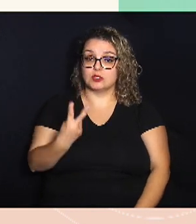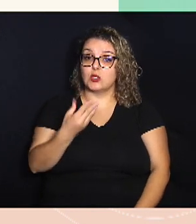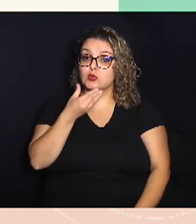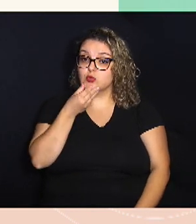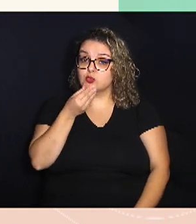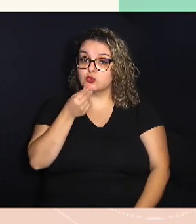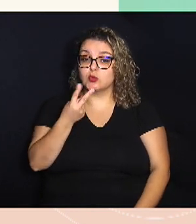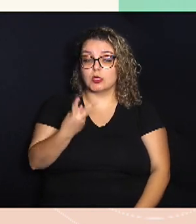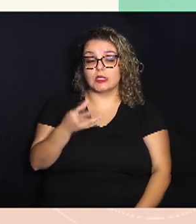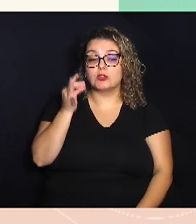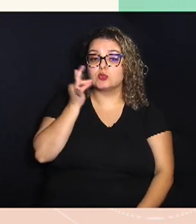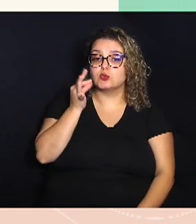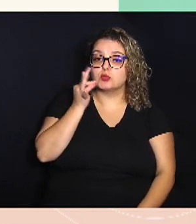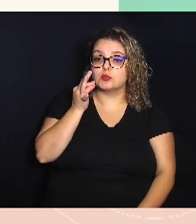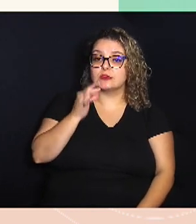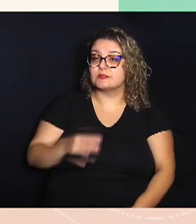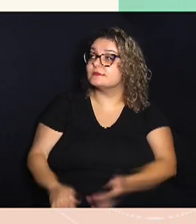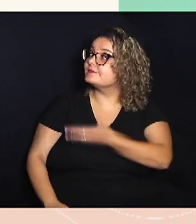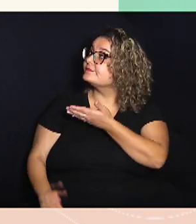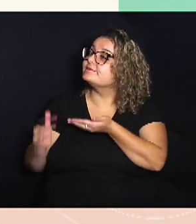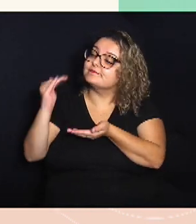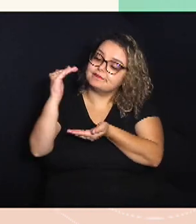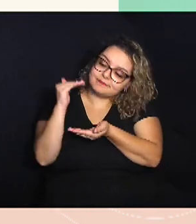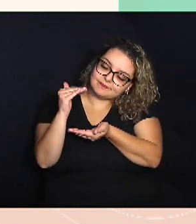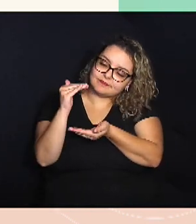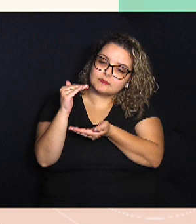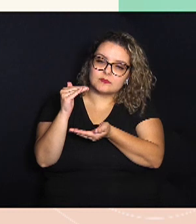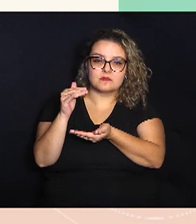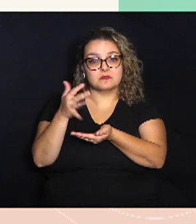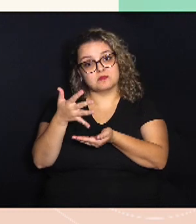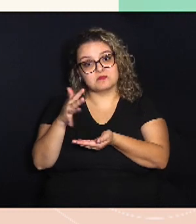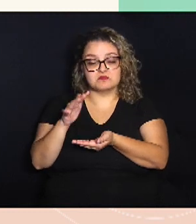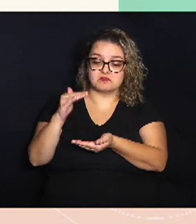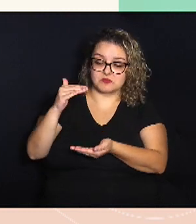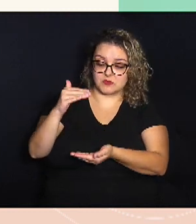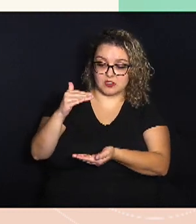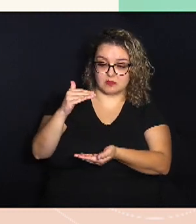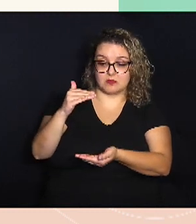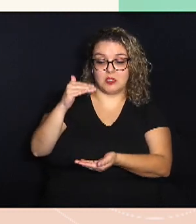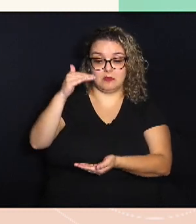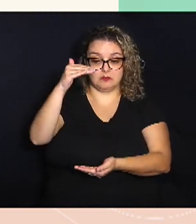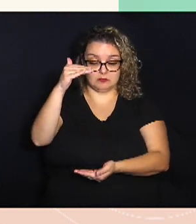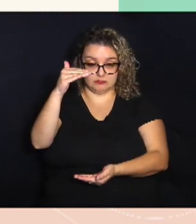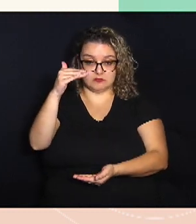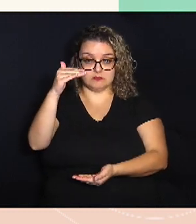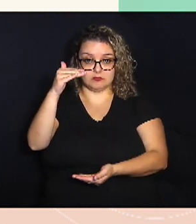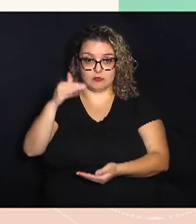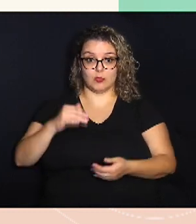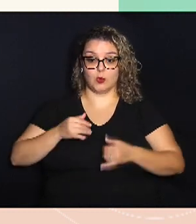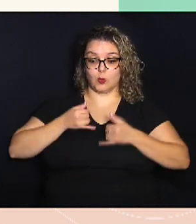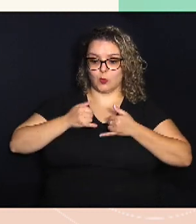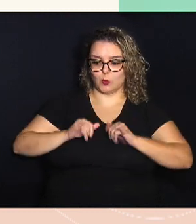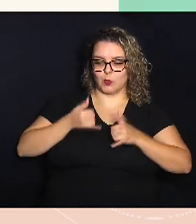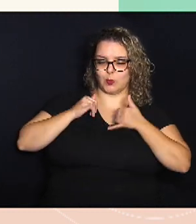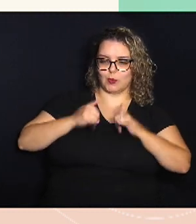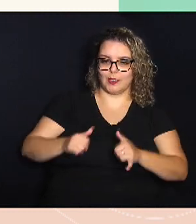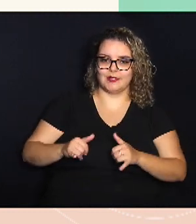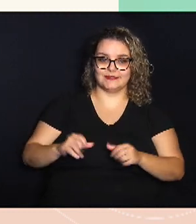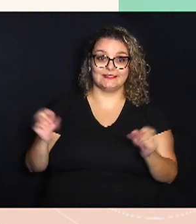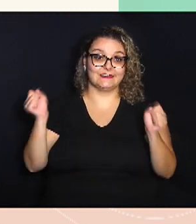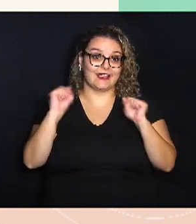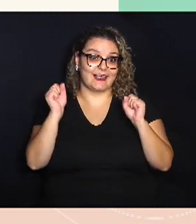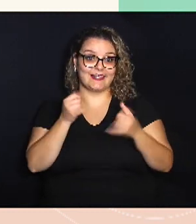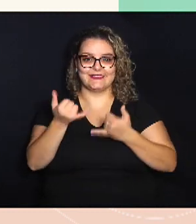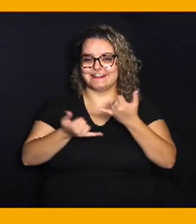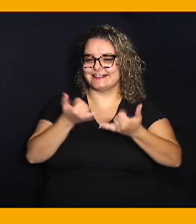e 2 fêmeas. Eles devem ficar de pequeno a médio porte, cheios de energia e que adoram